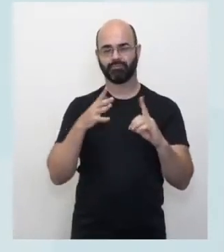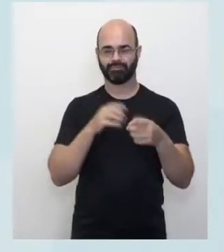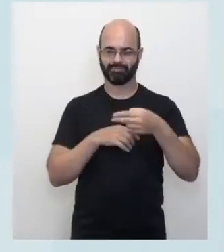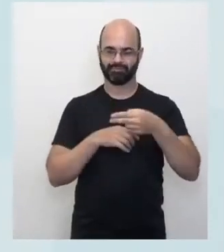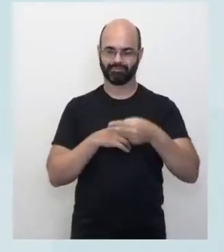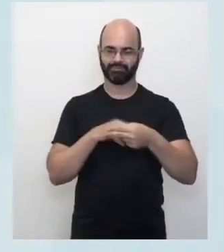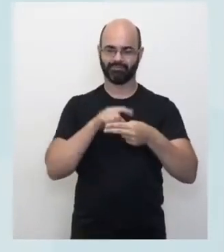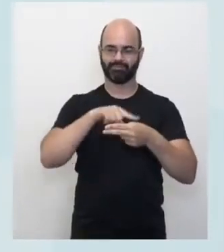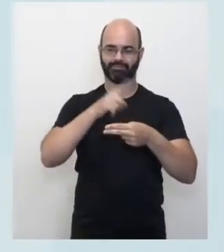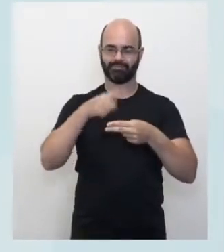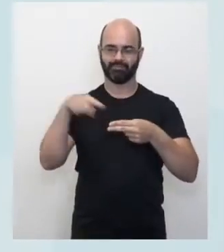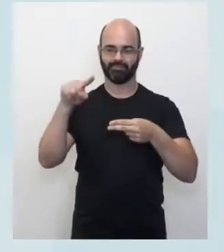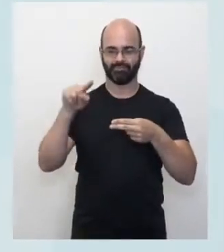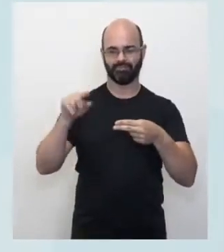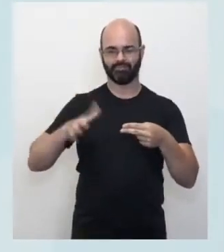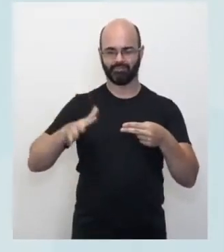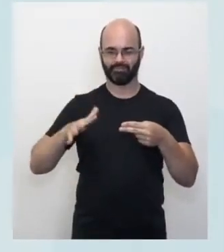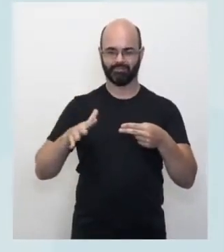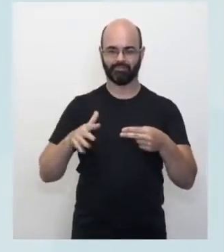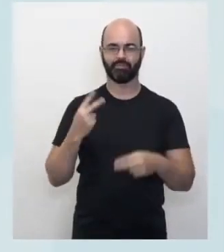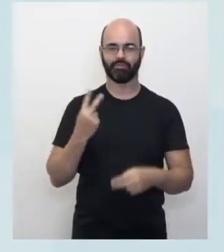aproximadamente